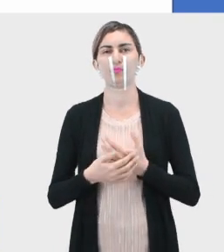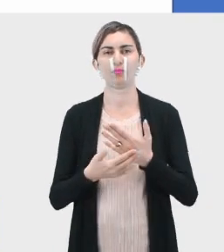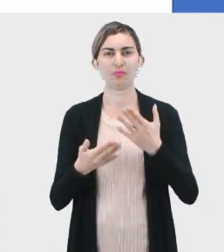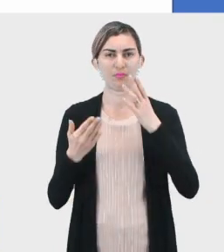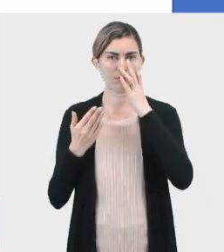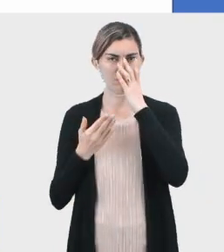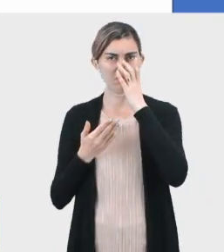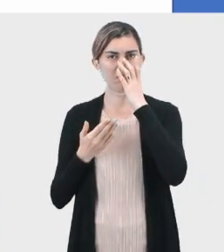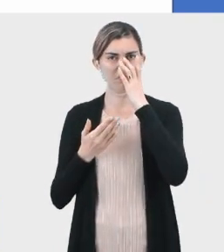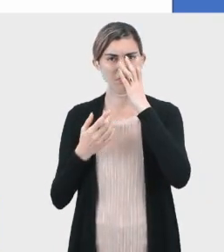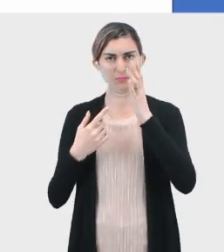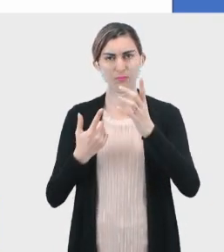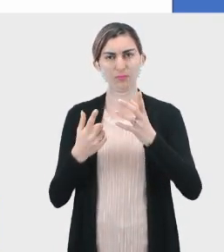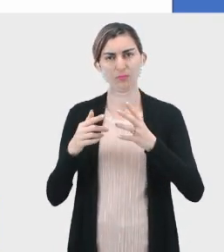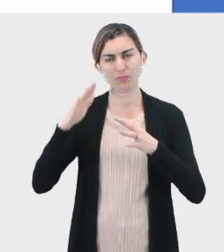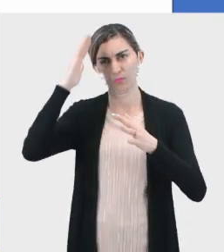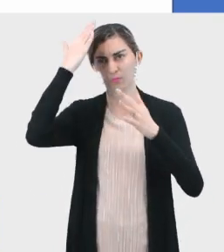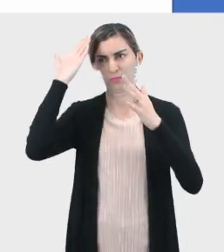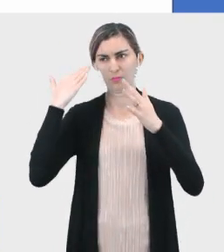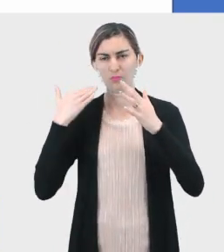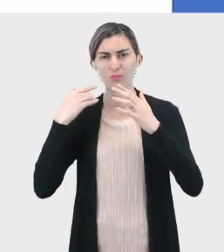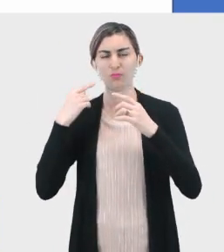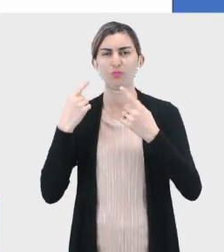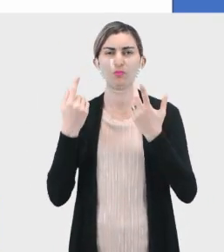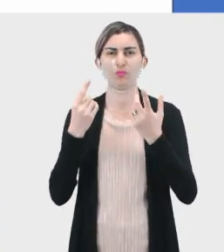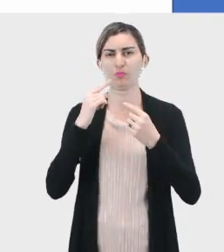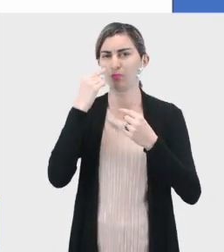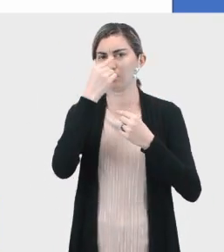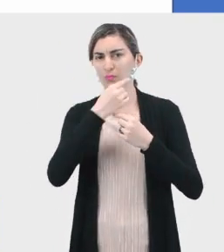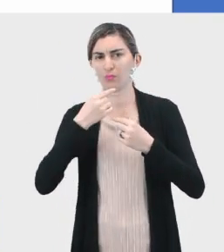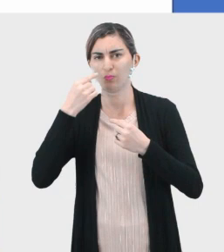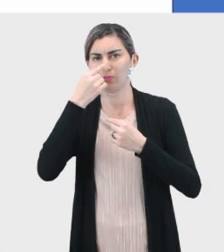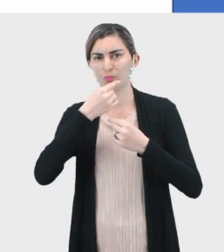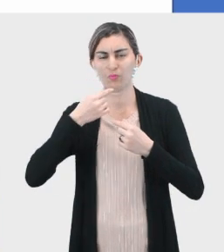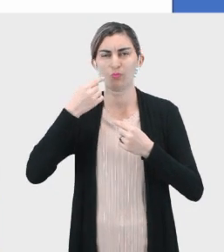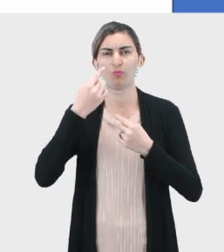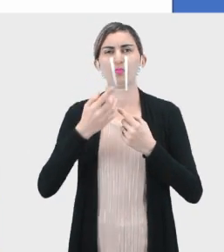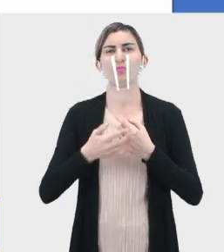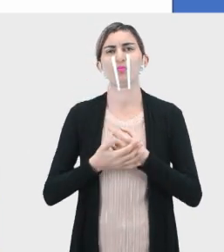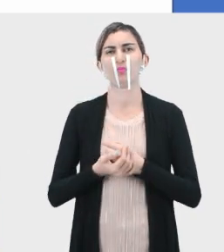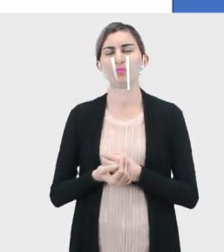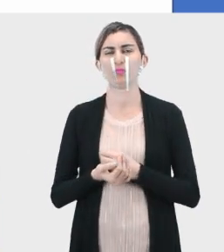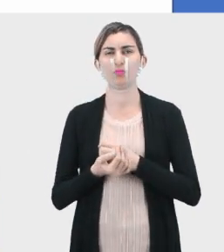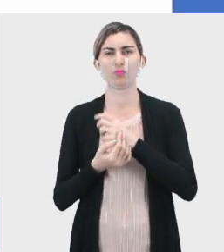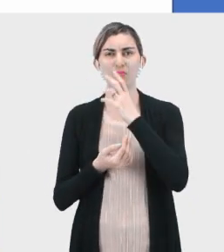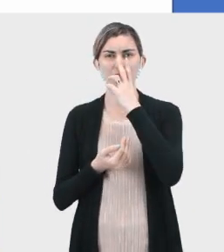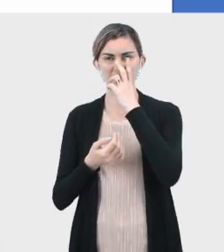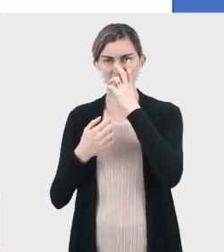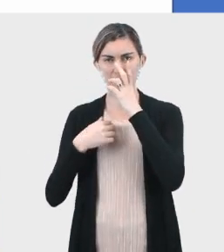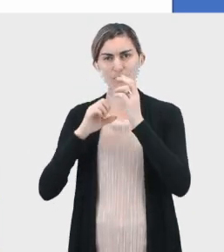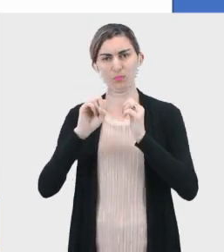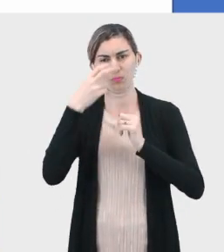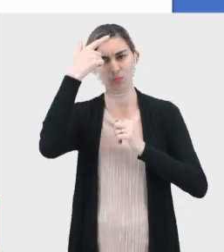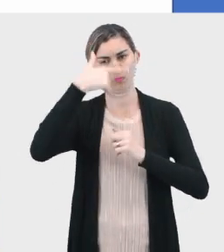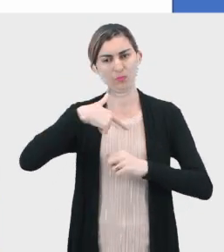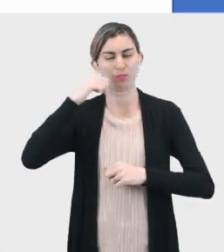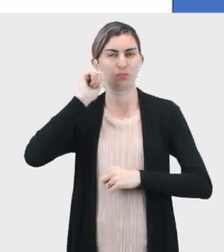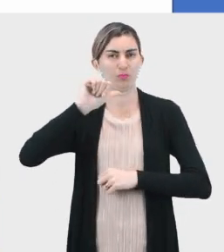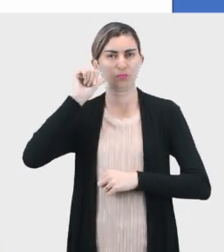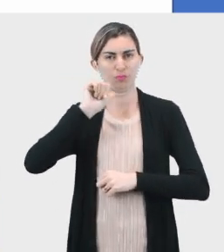lips. Na ondulação dos meus lábios. I am a woman. Eu sou uma